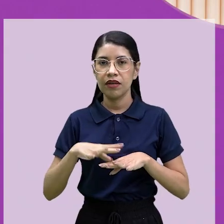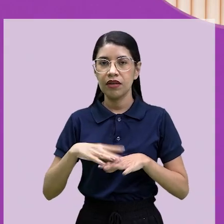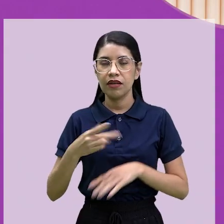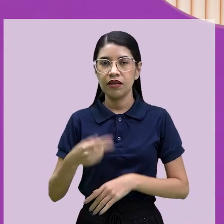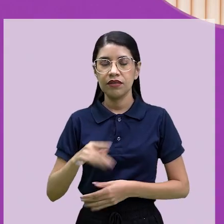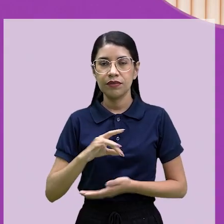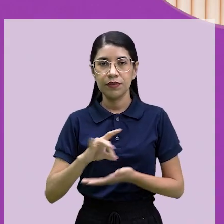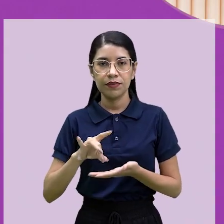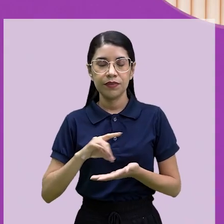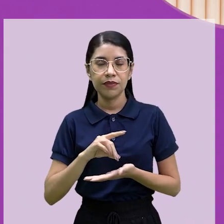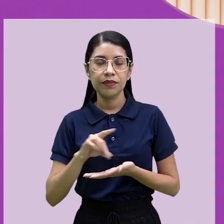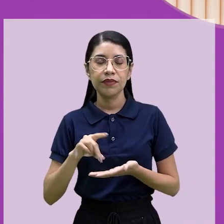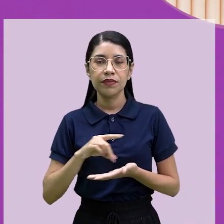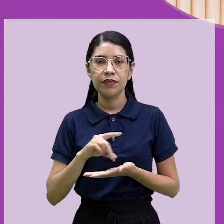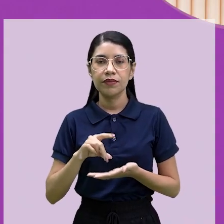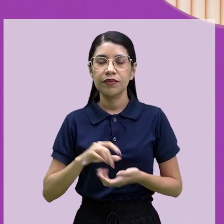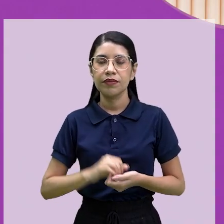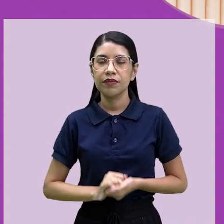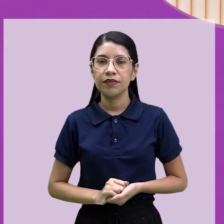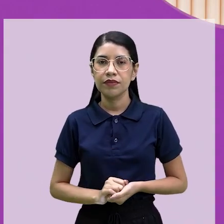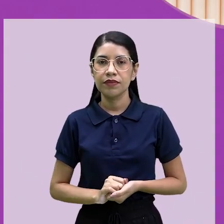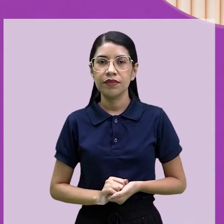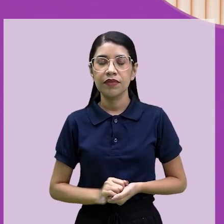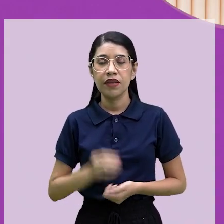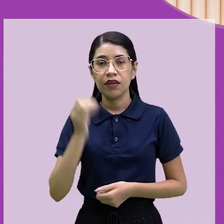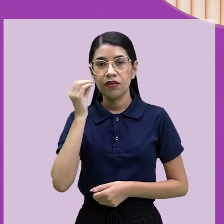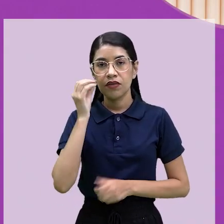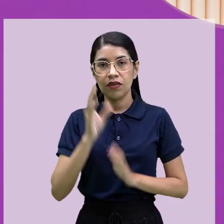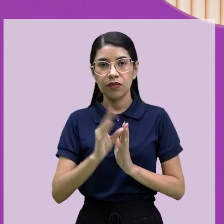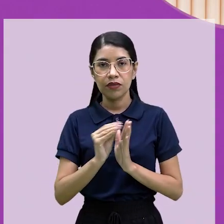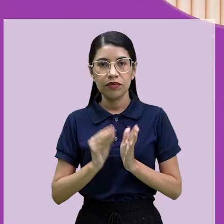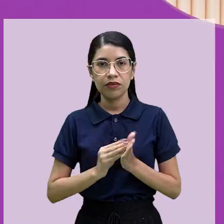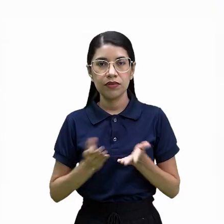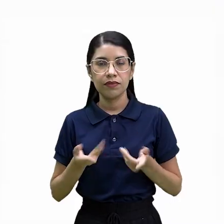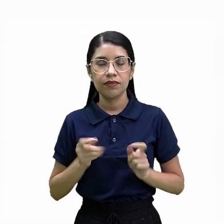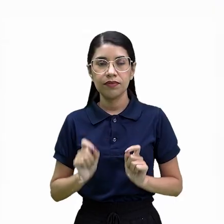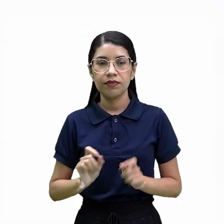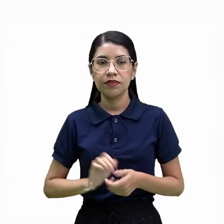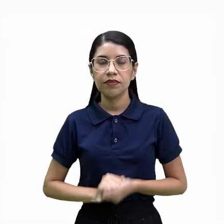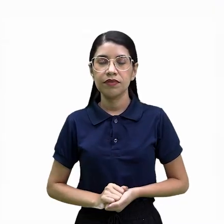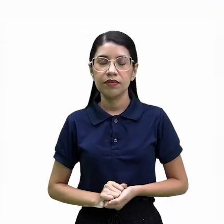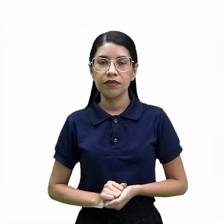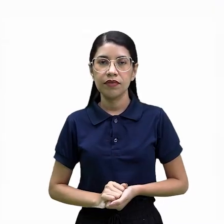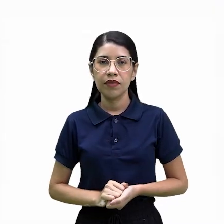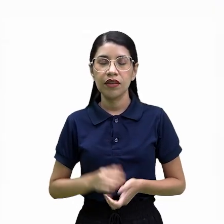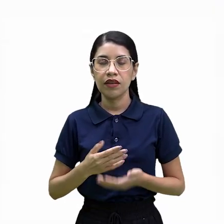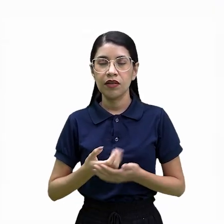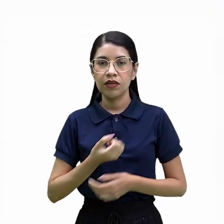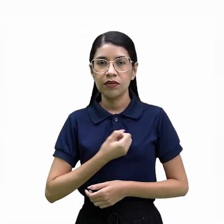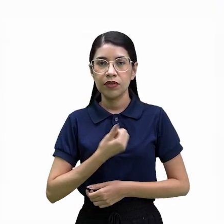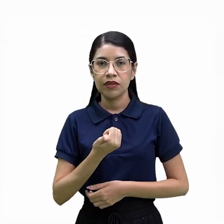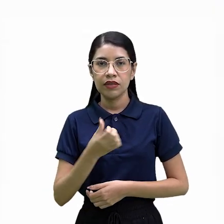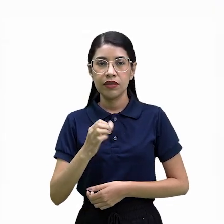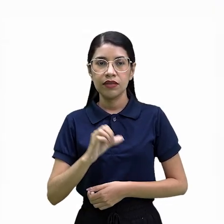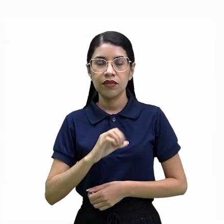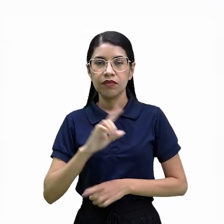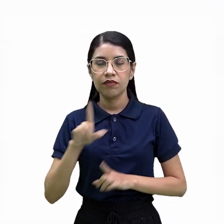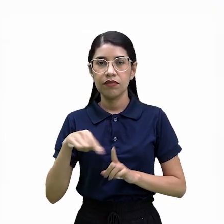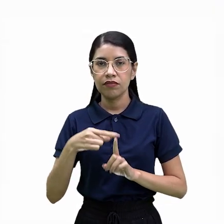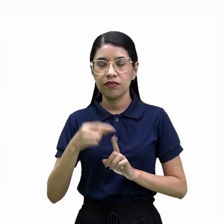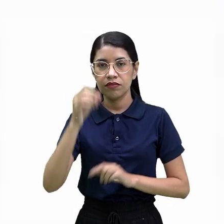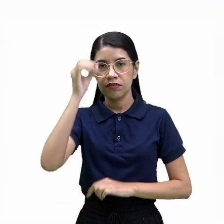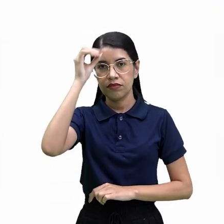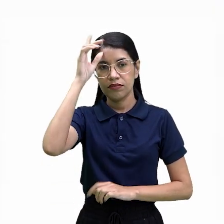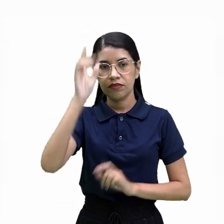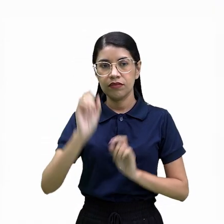aqui do Centro de Mídias de Educação do Amazonas. Vamos ver o que temos para a nossa aula. Aula de número 19,